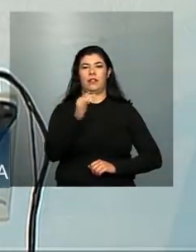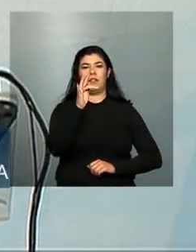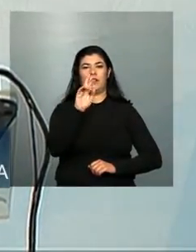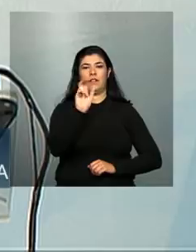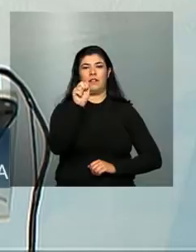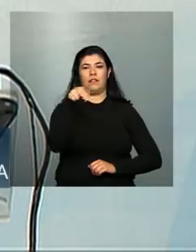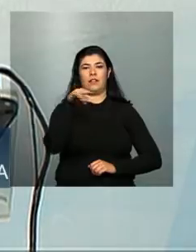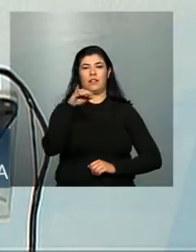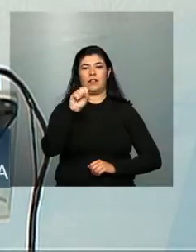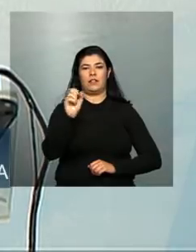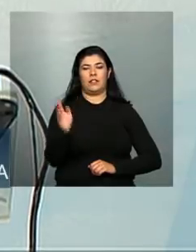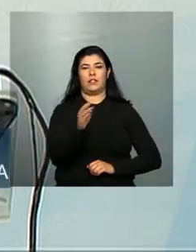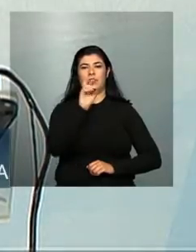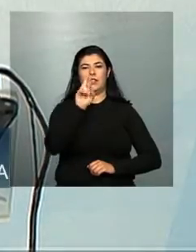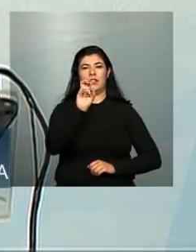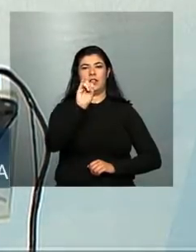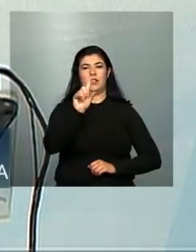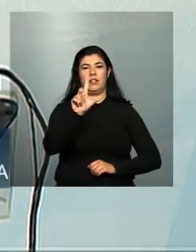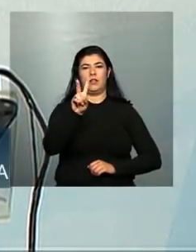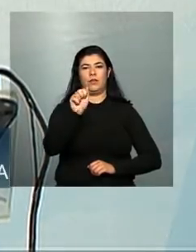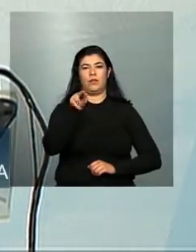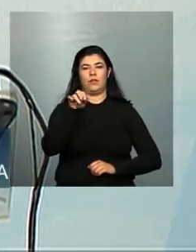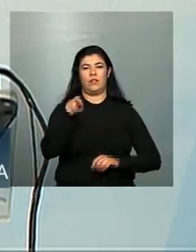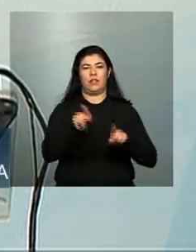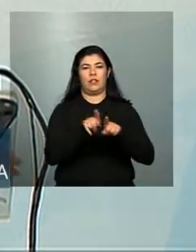Rilvânia e o Oséias.